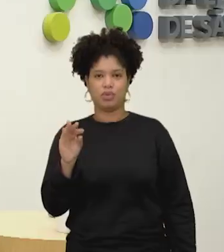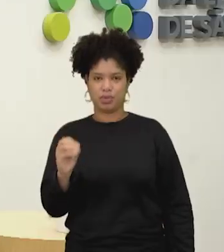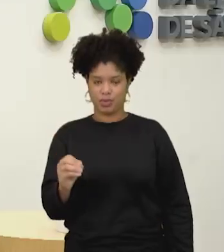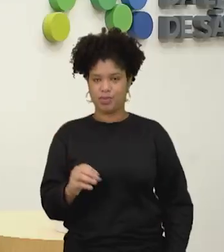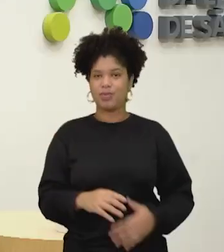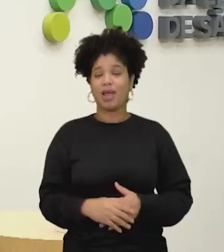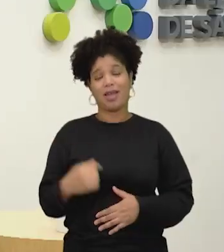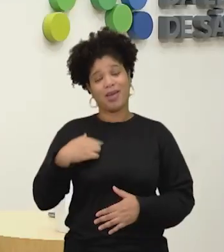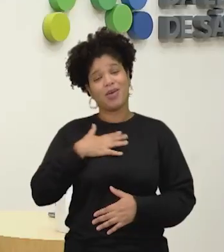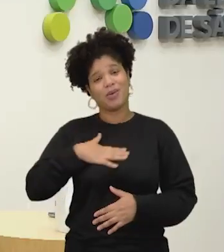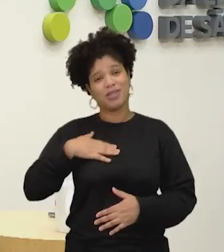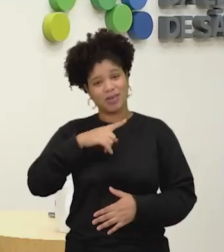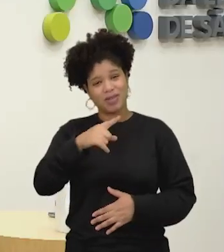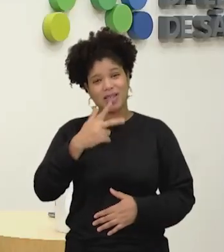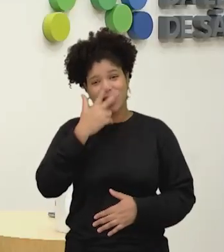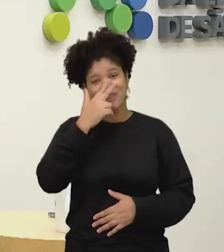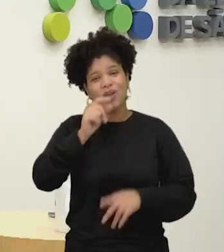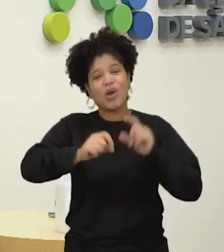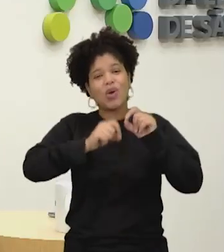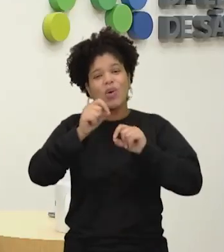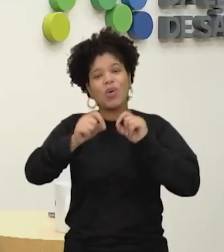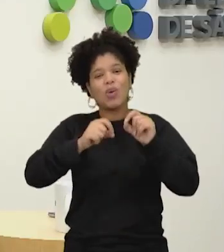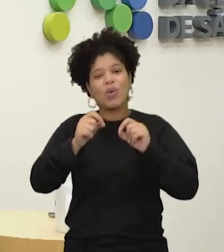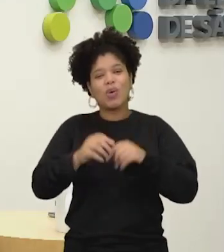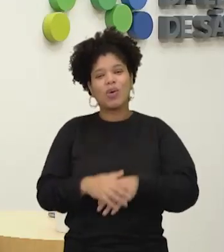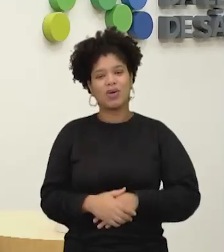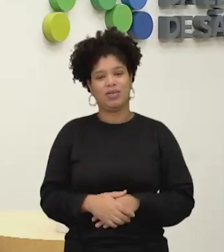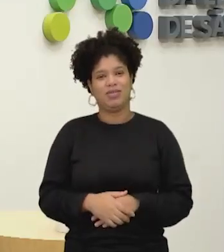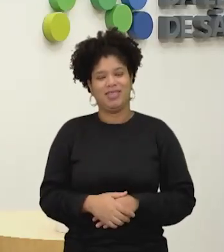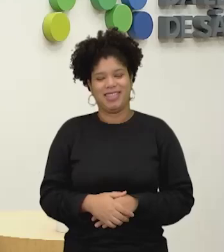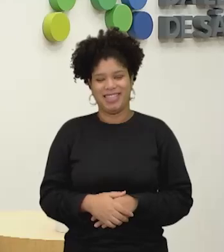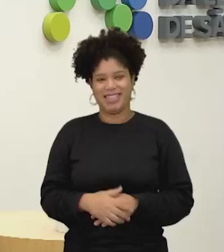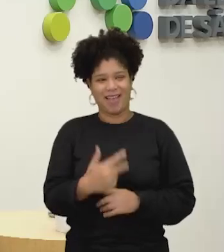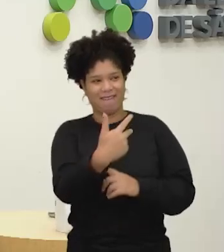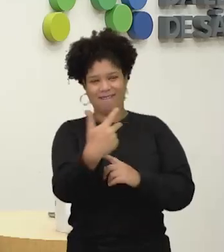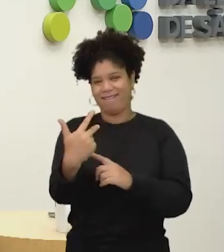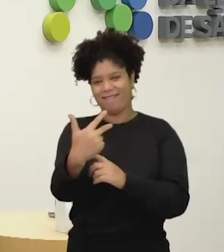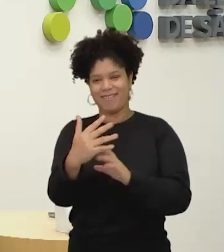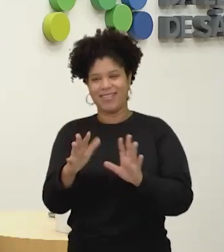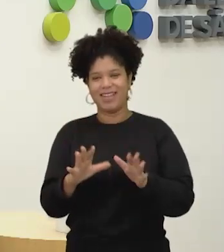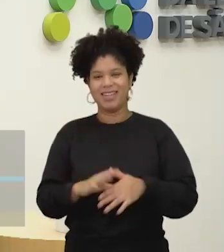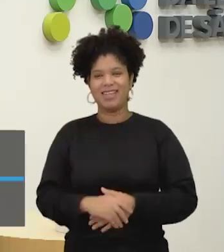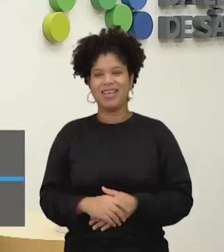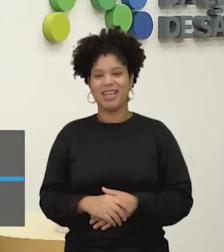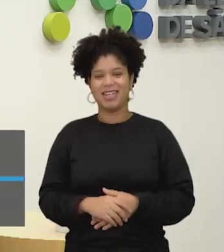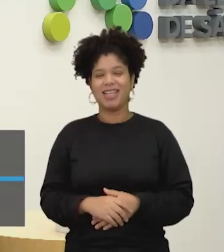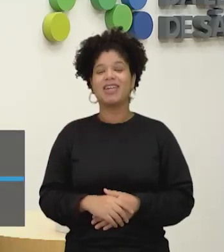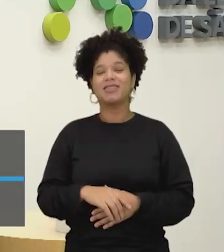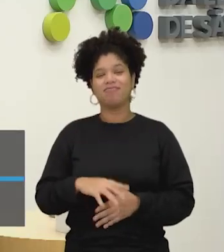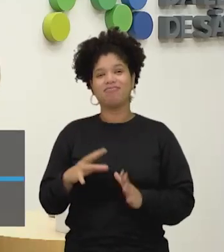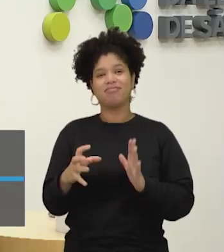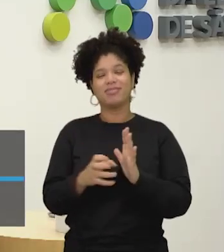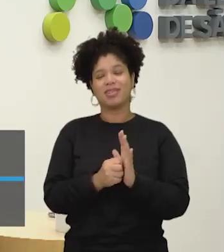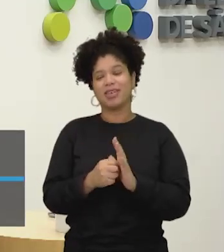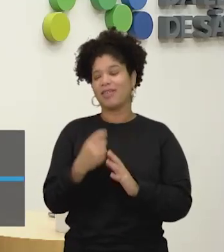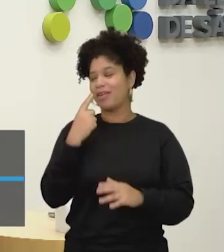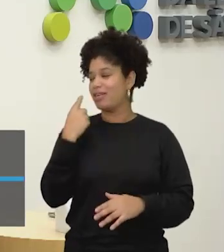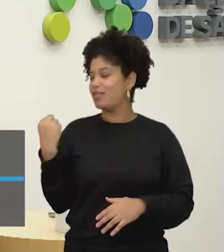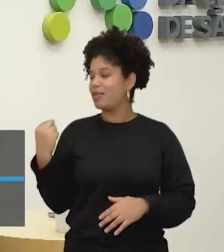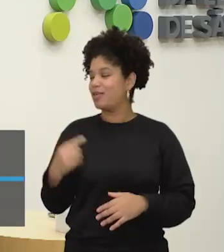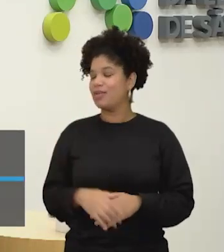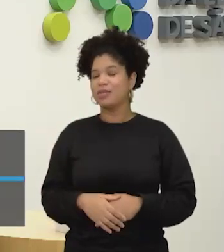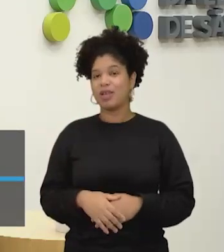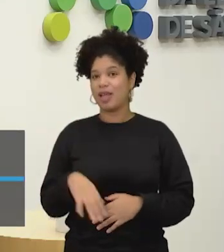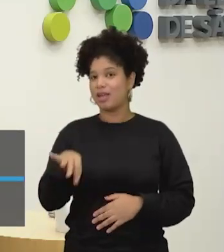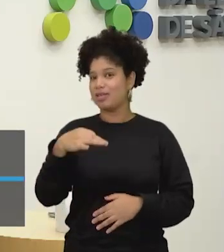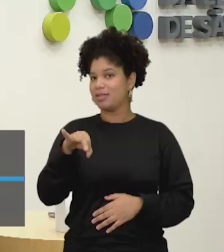diverti bastante. E vocês? Diga o que você achou. Aqui, diga o que você achou. Fale. Se inscreva no canal, curta, compartilhe, acione os sininhos